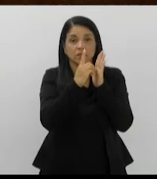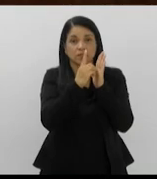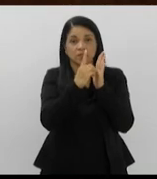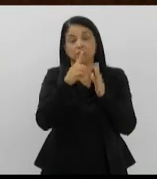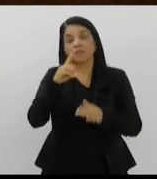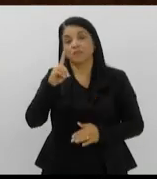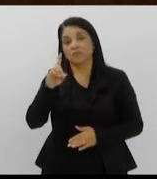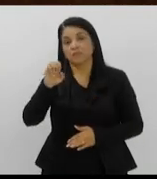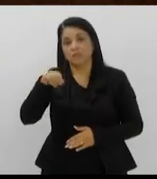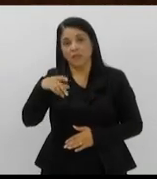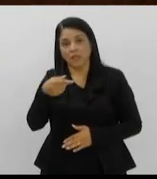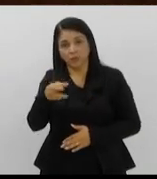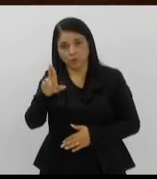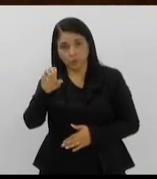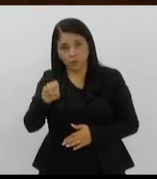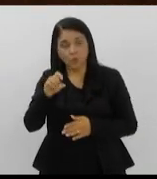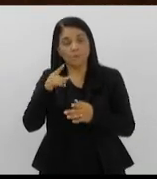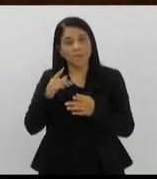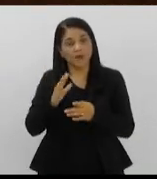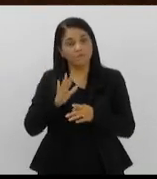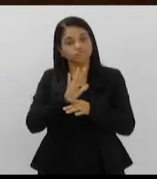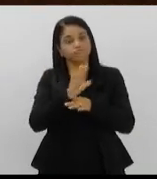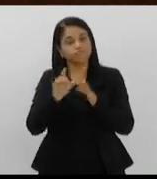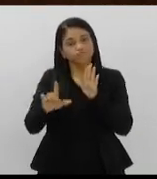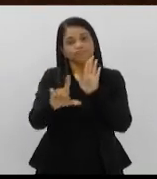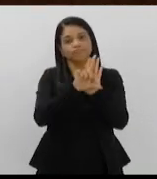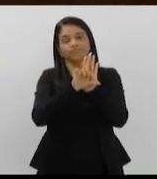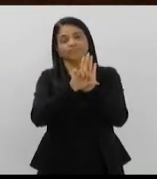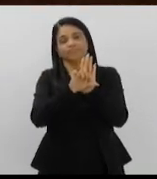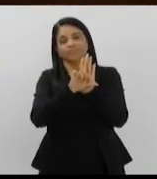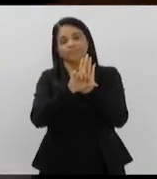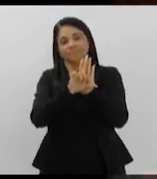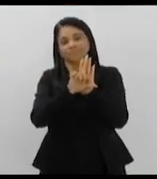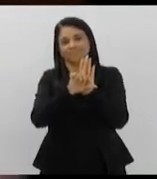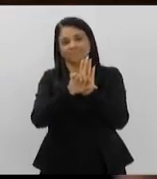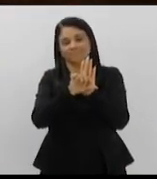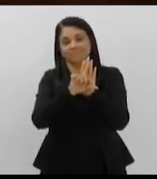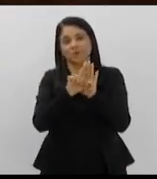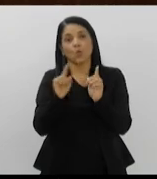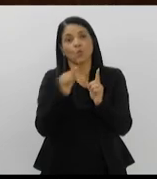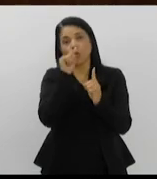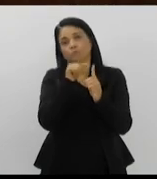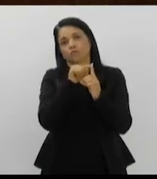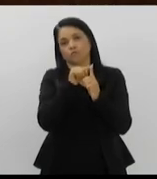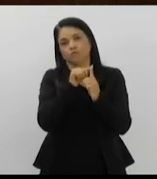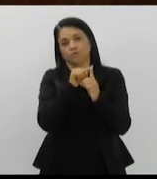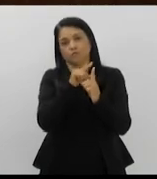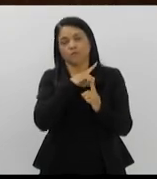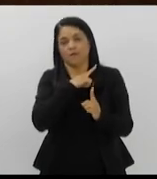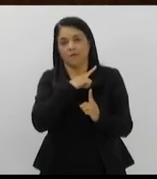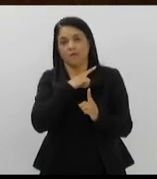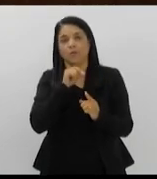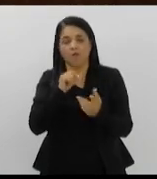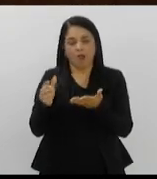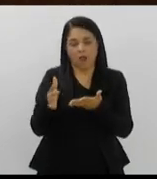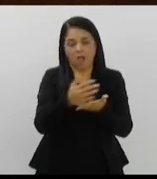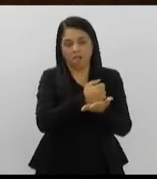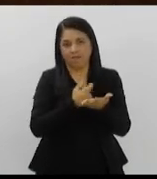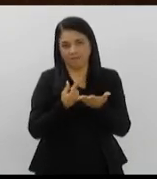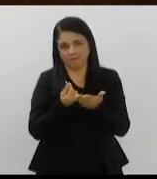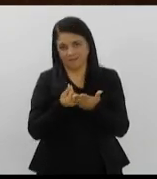dar legalidade nessas operações que só tem um intuito, deputado Jari, que é arrecadar. As operações